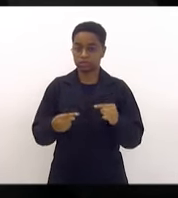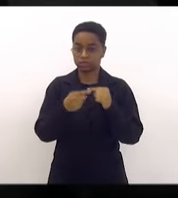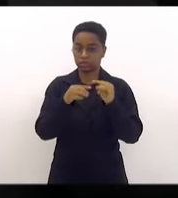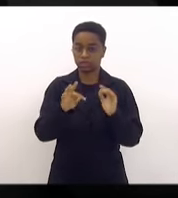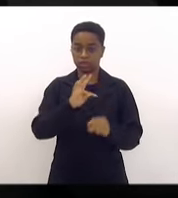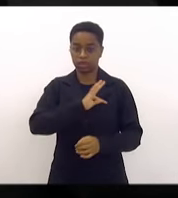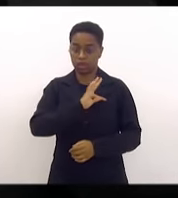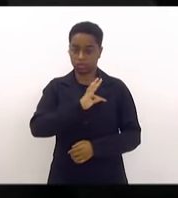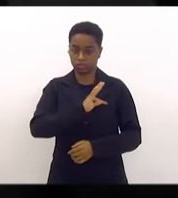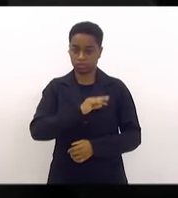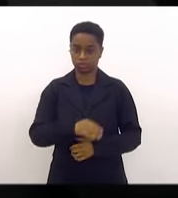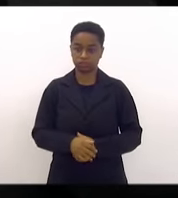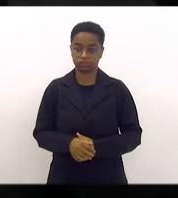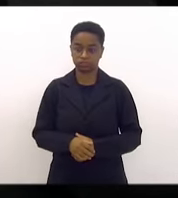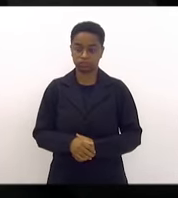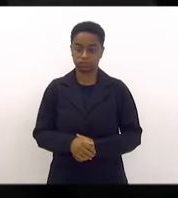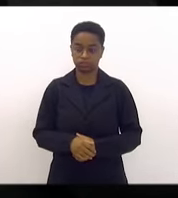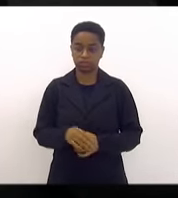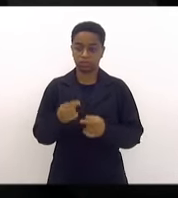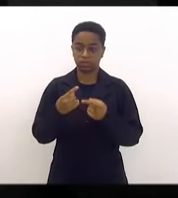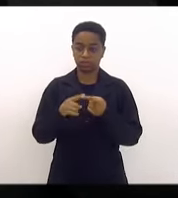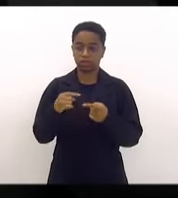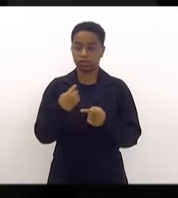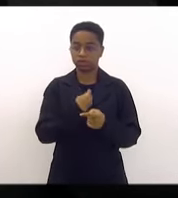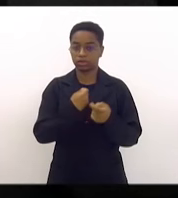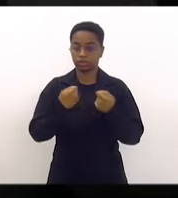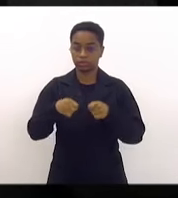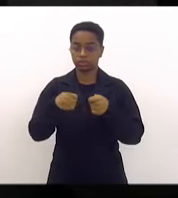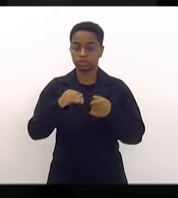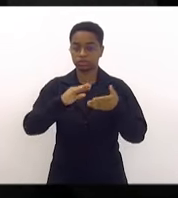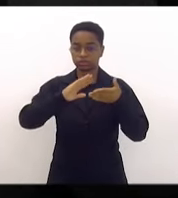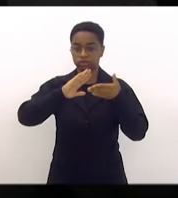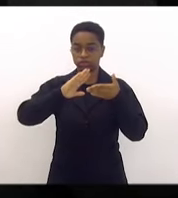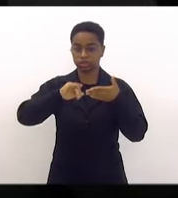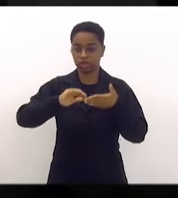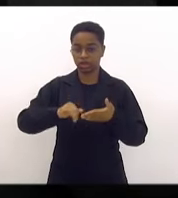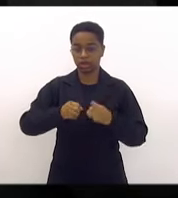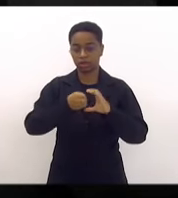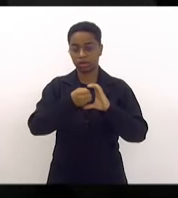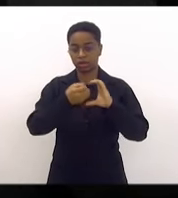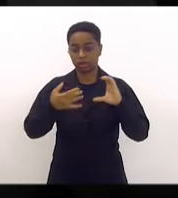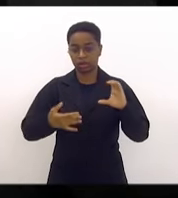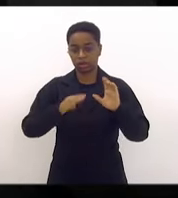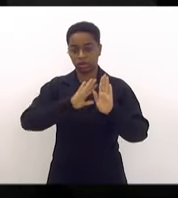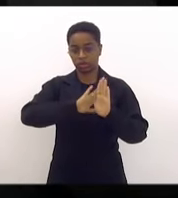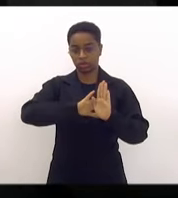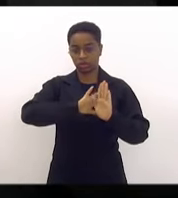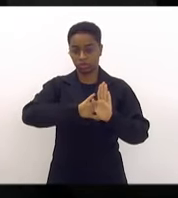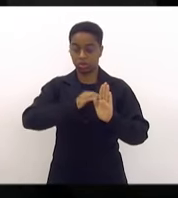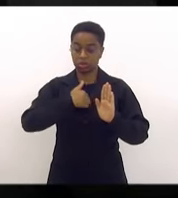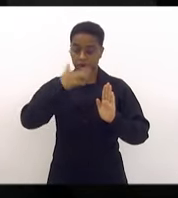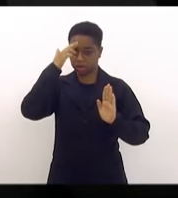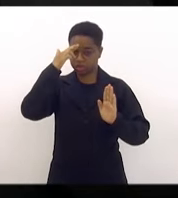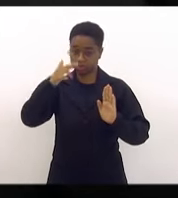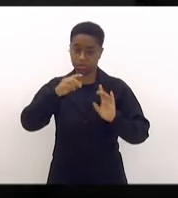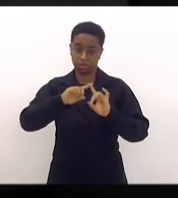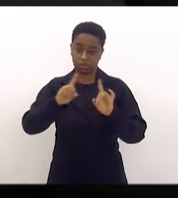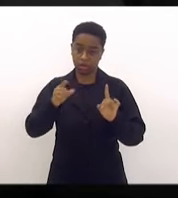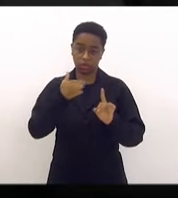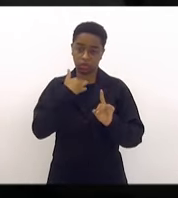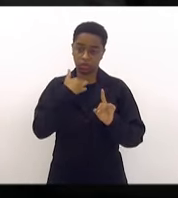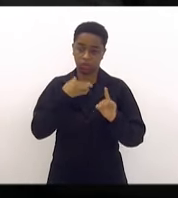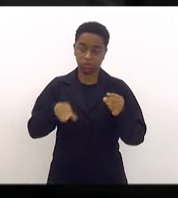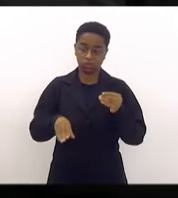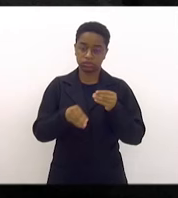E precisa nós precisamos tirar esses esses essa característica ideológica enfim que eu respeito mas que não pode estar